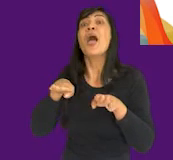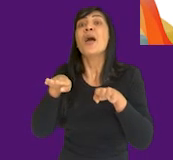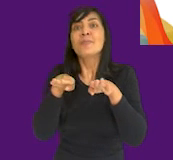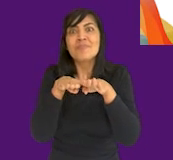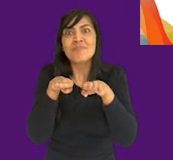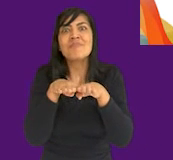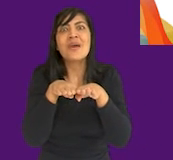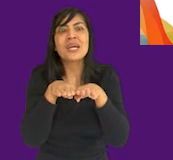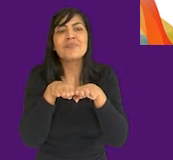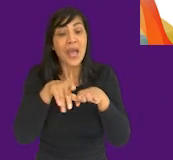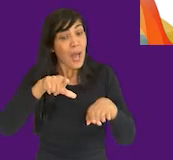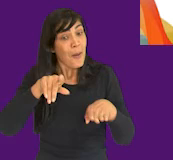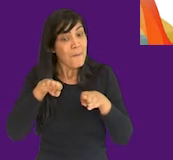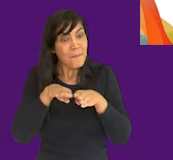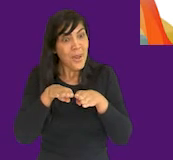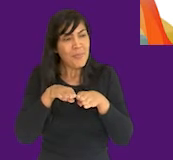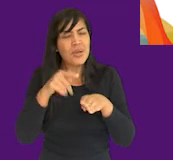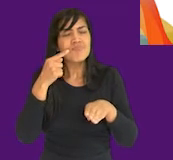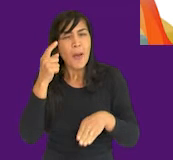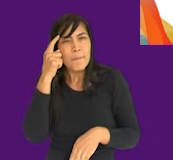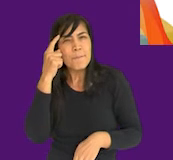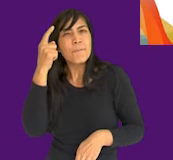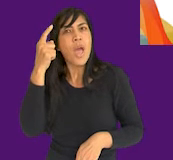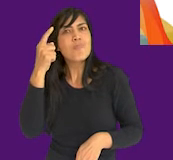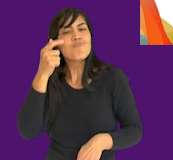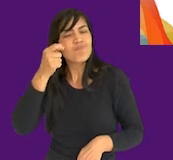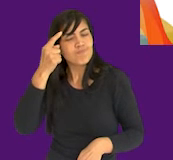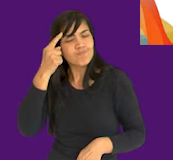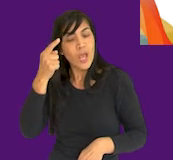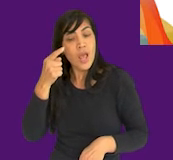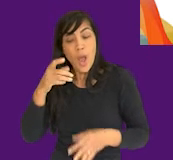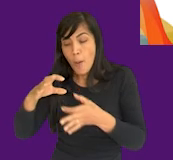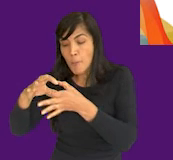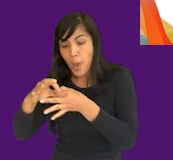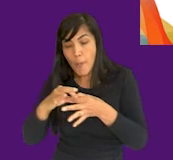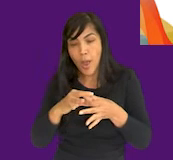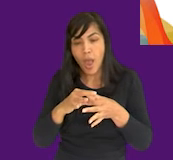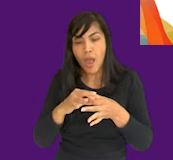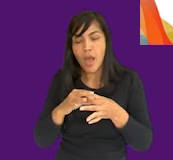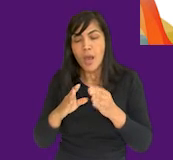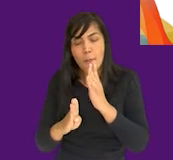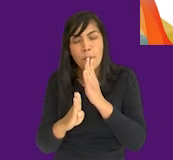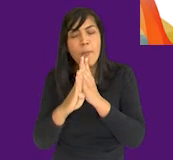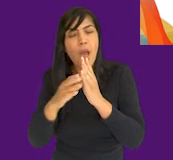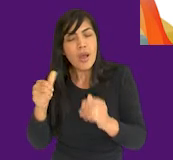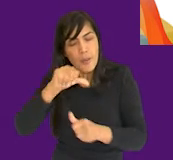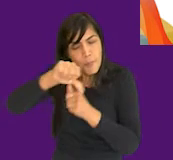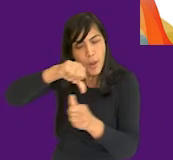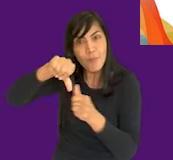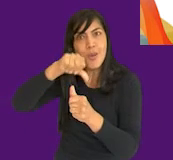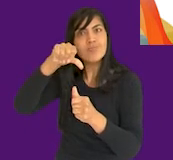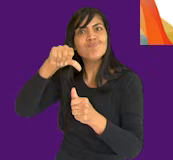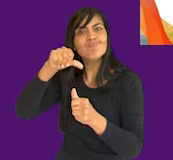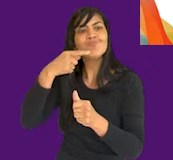vai ver a entender melhor os resultados desse conceito de ou Perino veja da